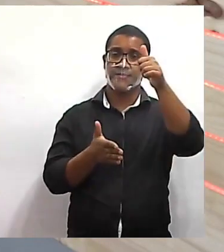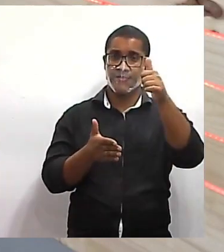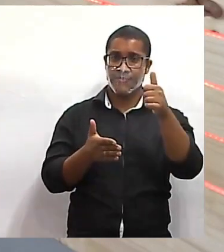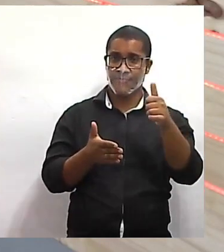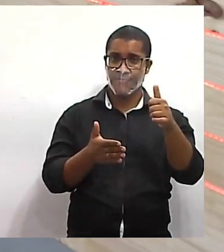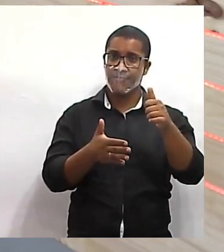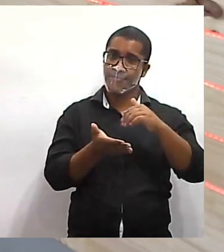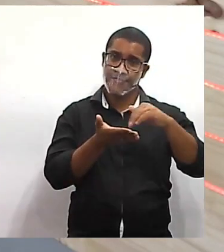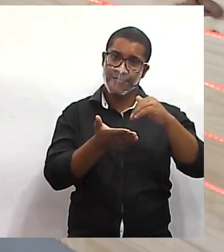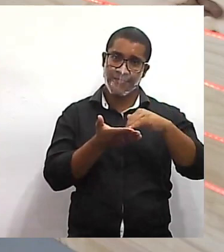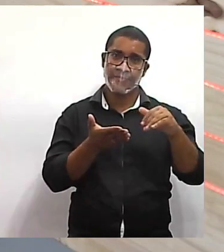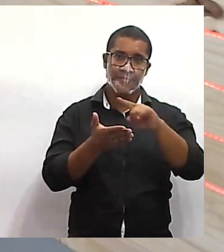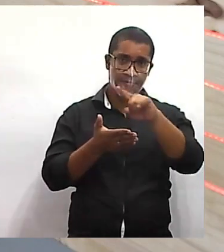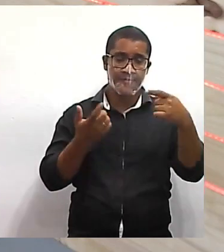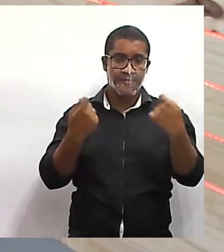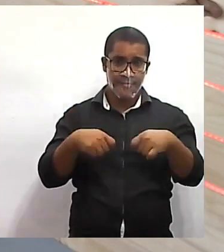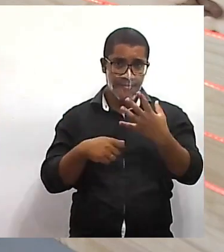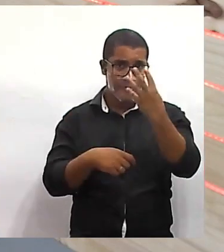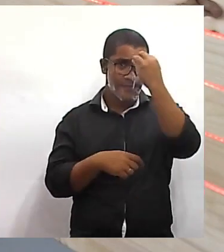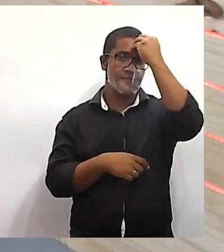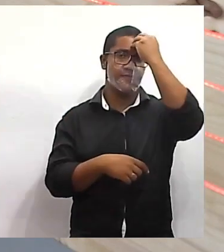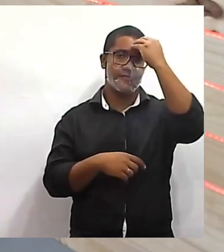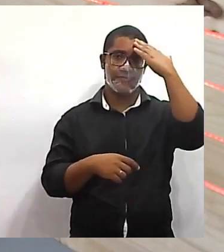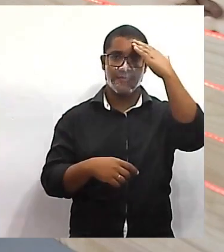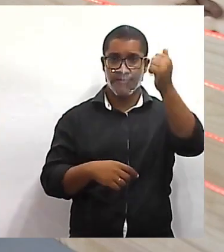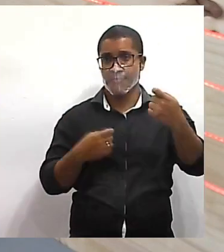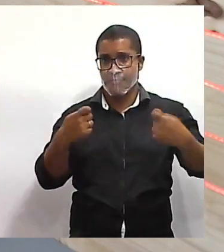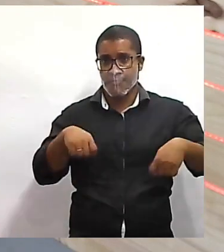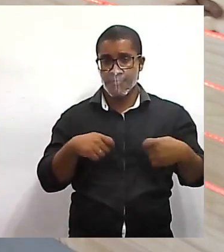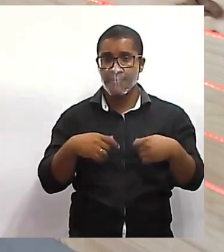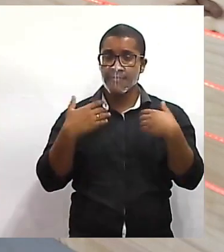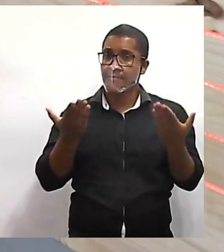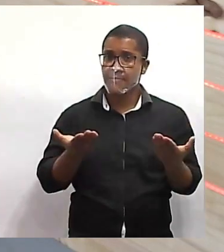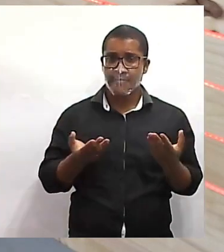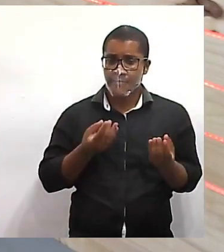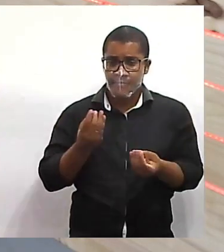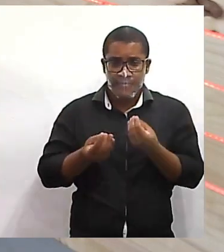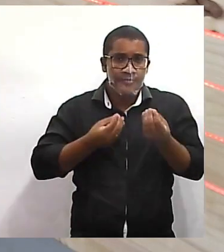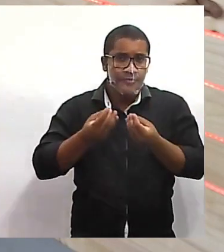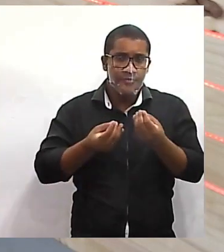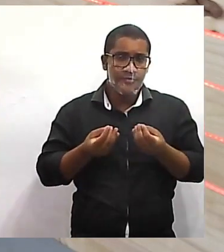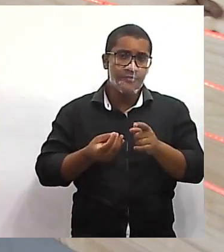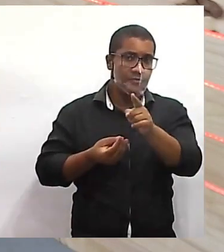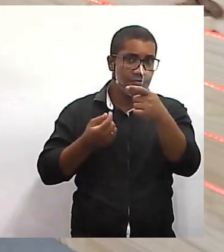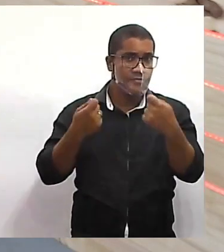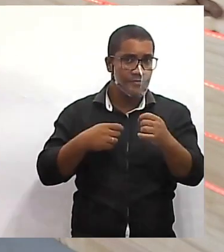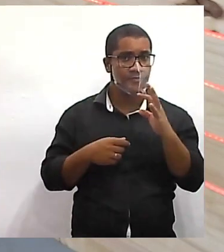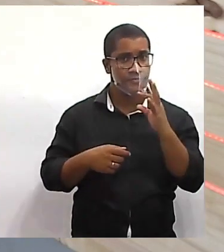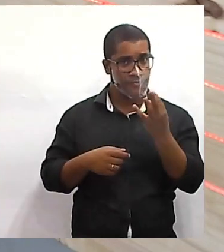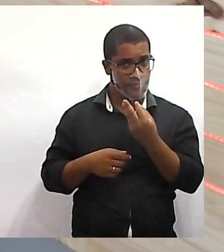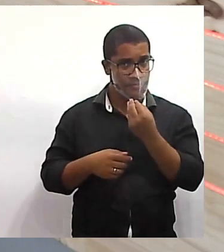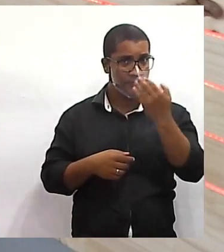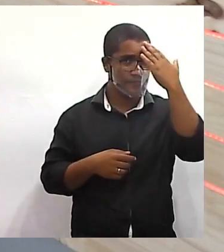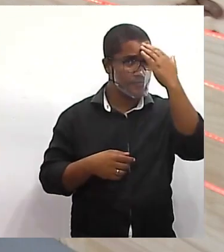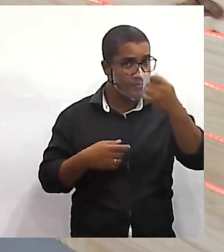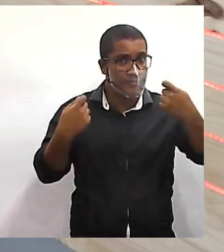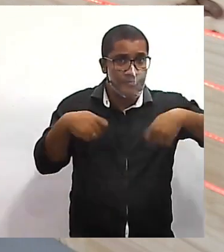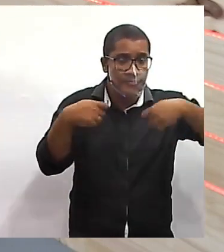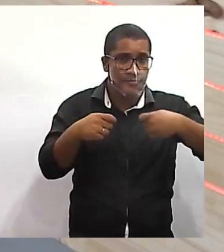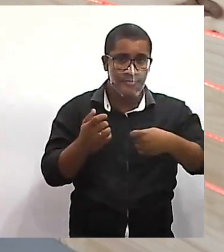muito embasados, né? Então, para estar embasado, precisa ter conhecimento. Com certeza.